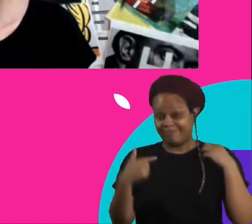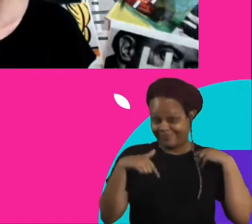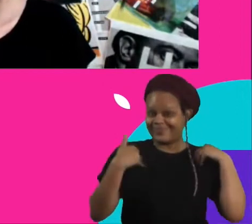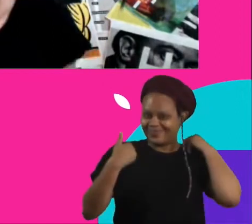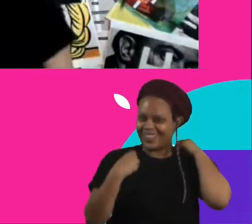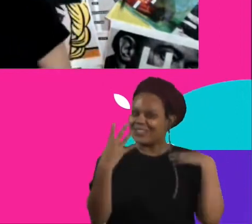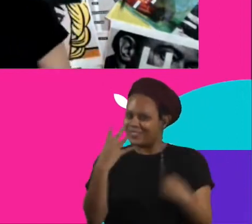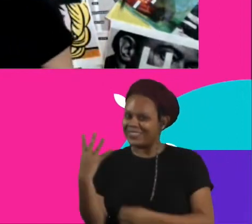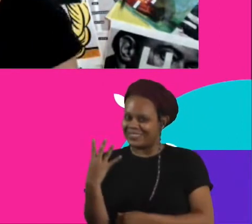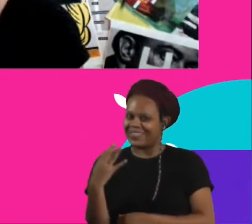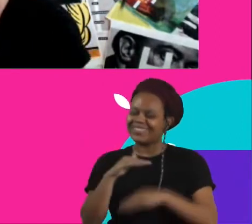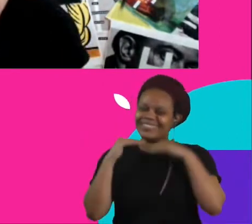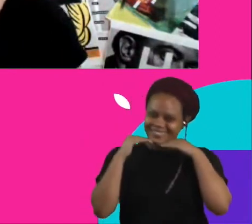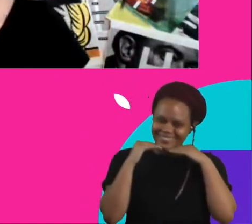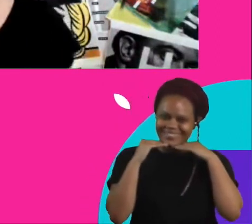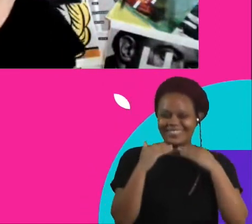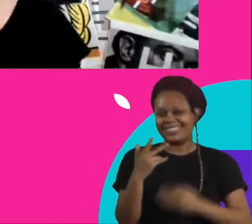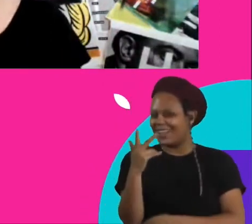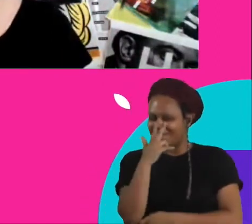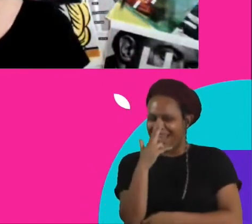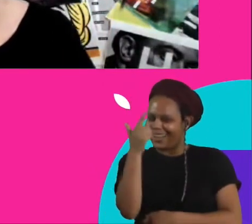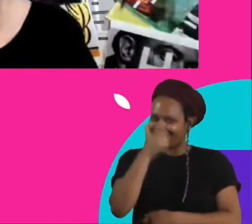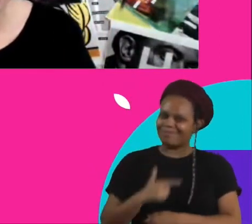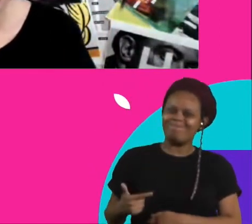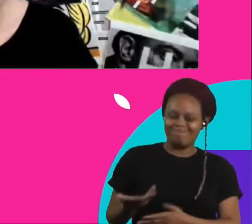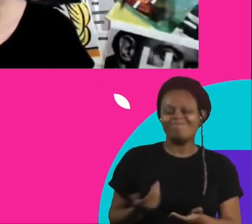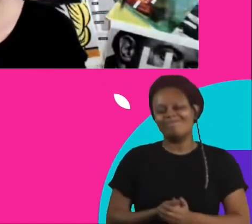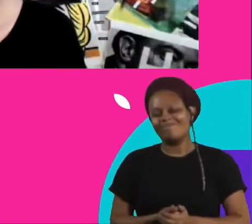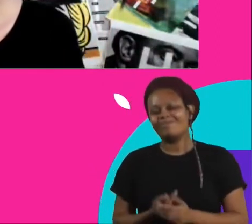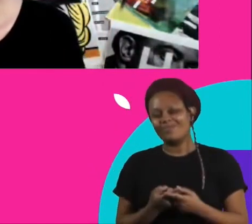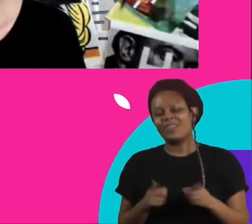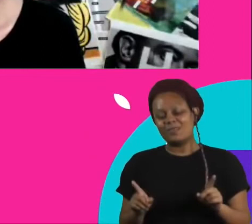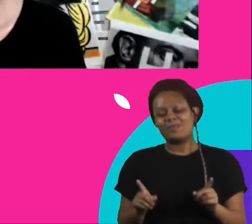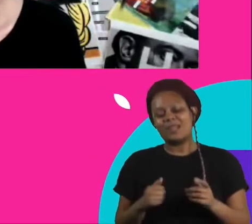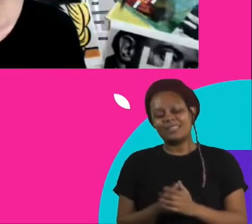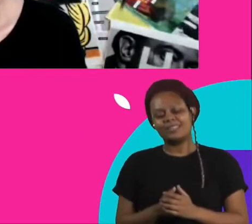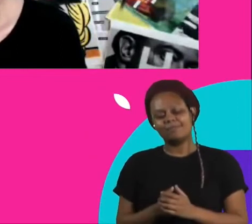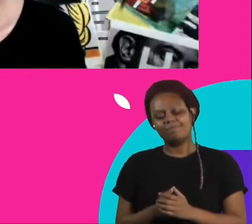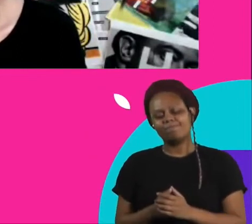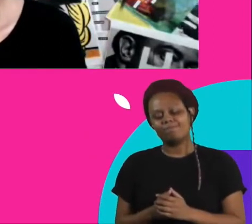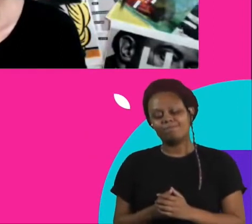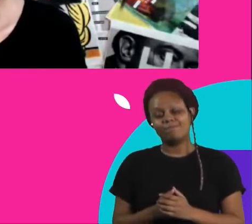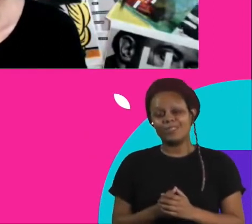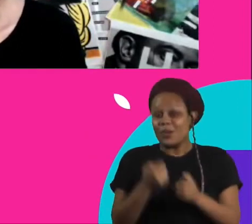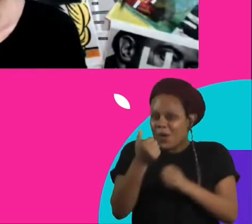rostinho não parece, mas eu já estou indo para Não 44 anos, parece. daqui a pouco. Poucos dias depois de você,